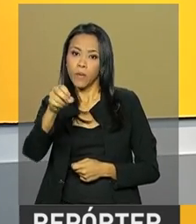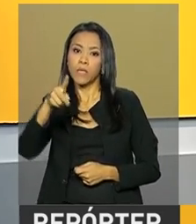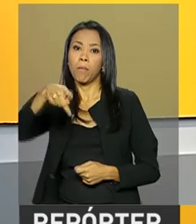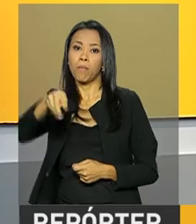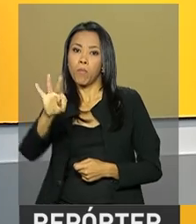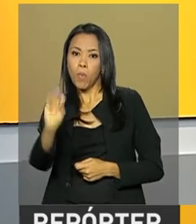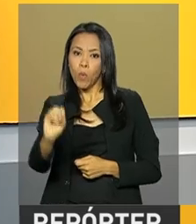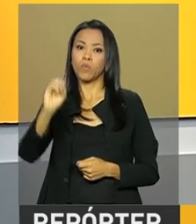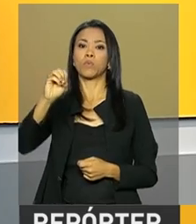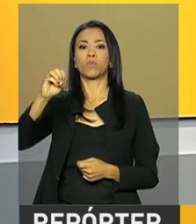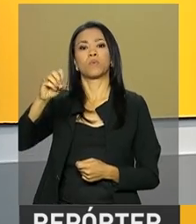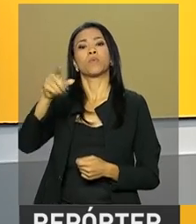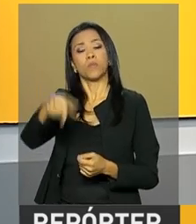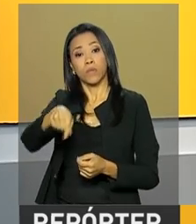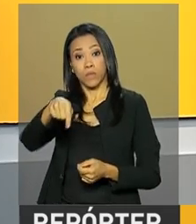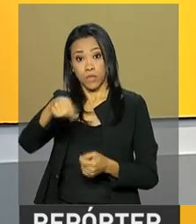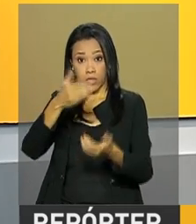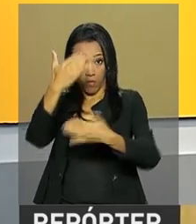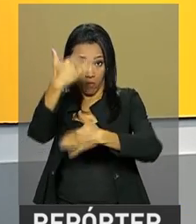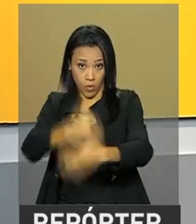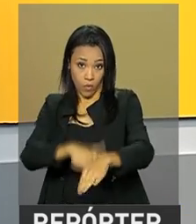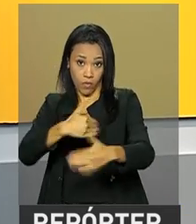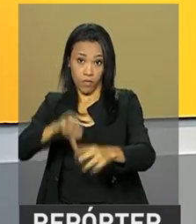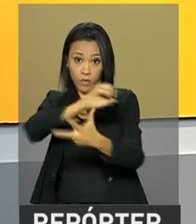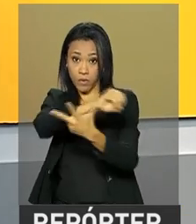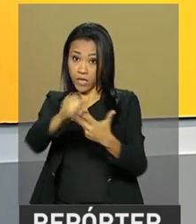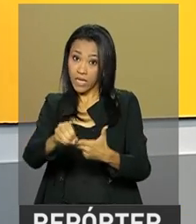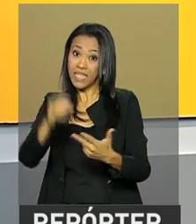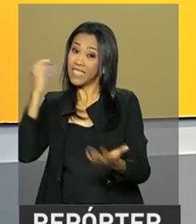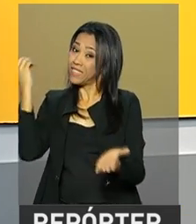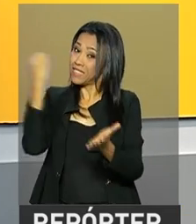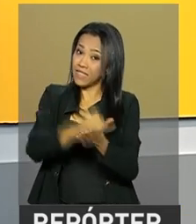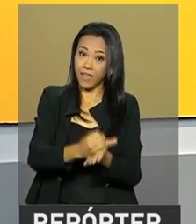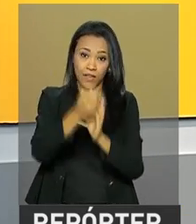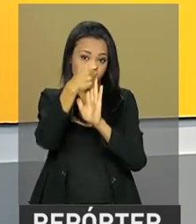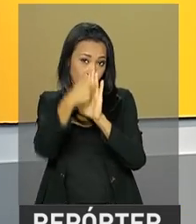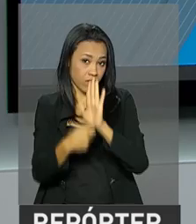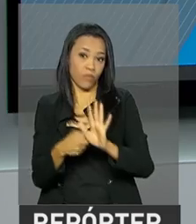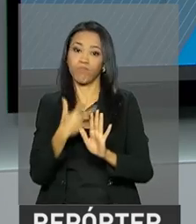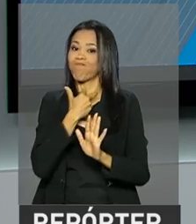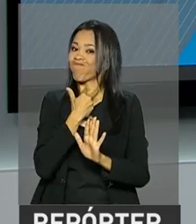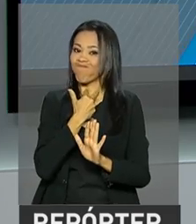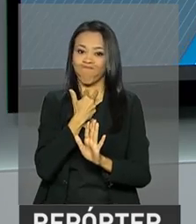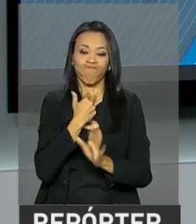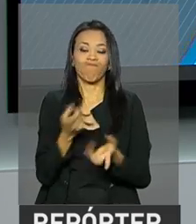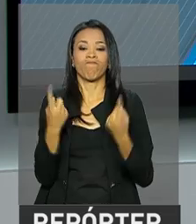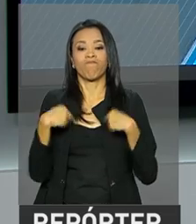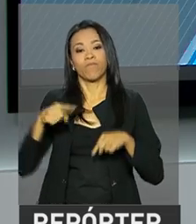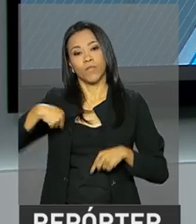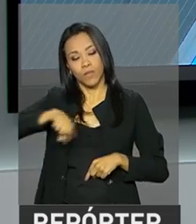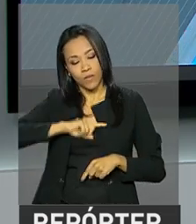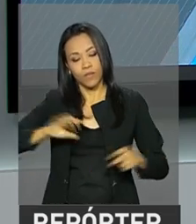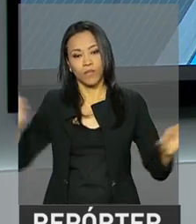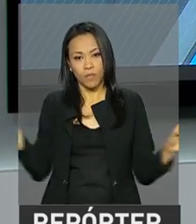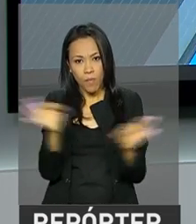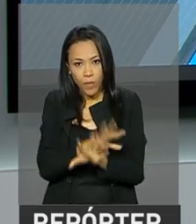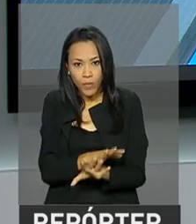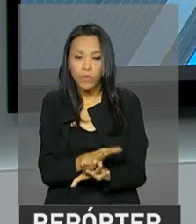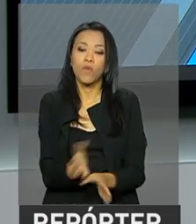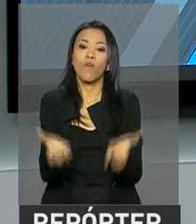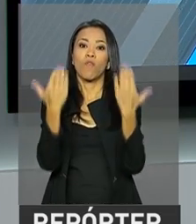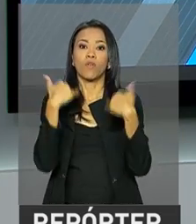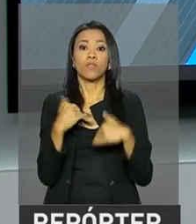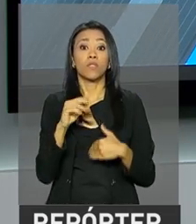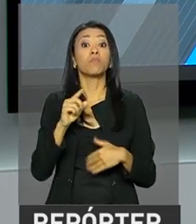prova do enem de 2016 e não ter zerado na prova de redação o repórter nbr fica por aqui